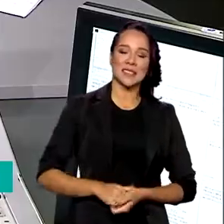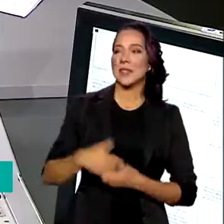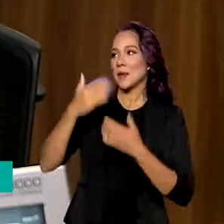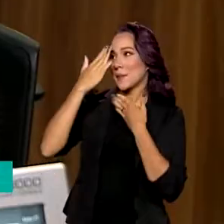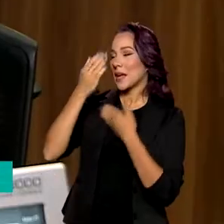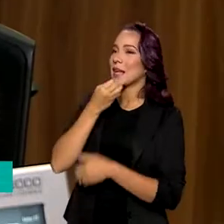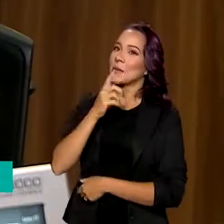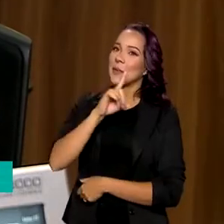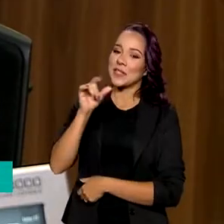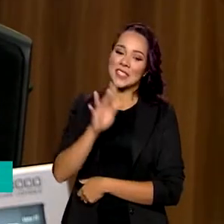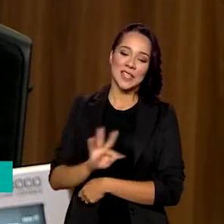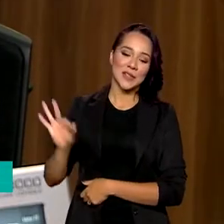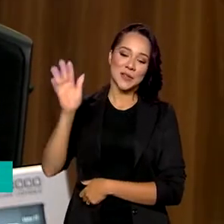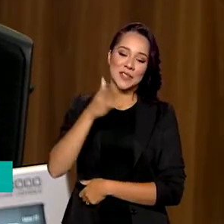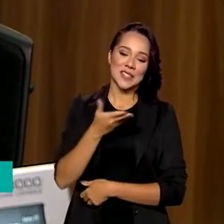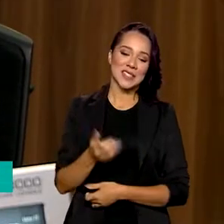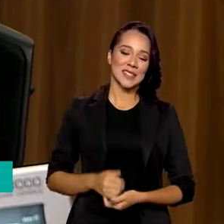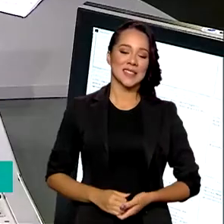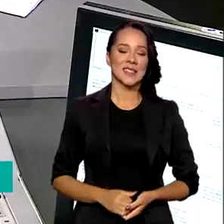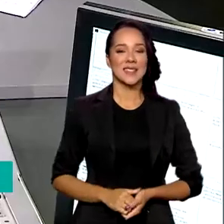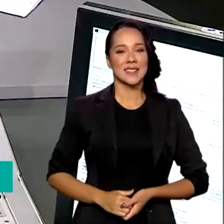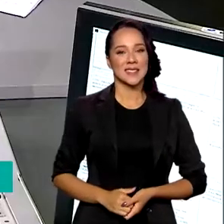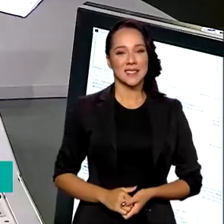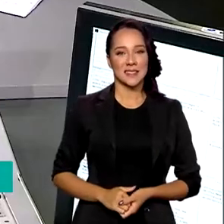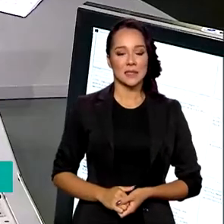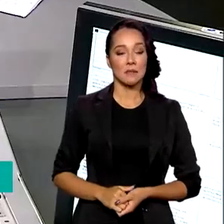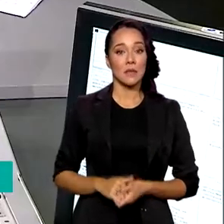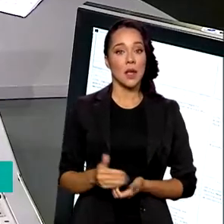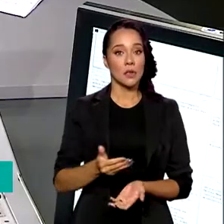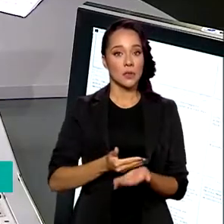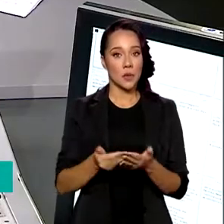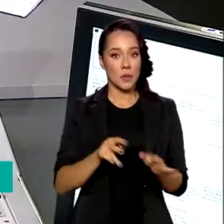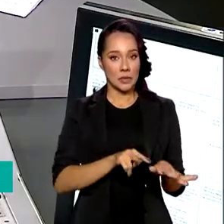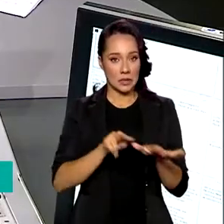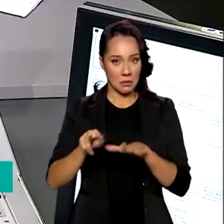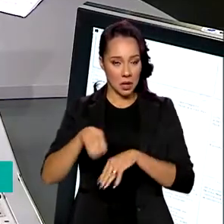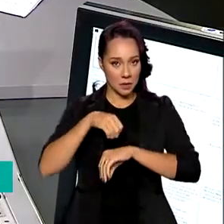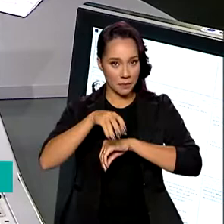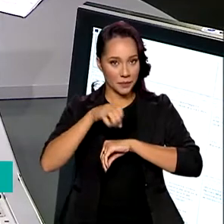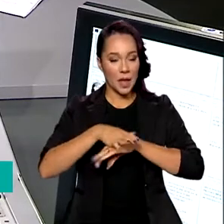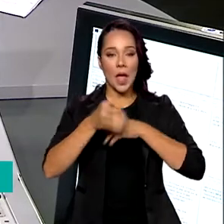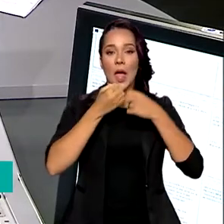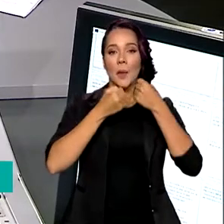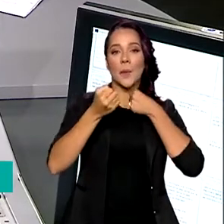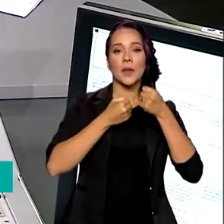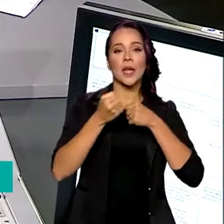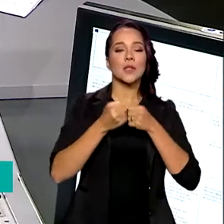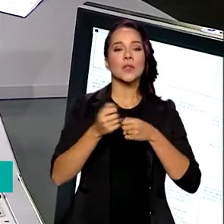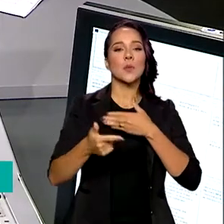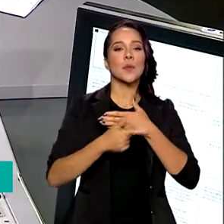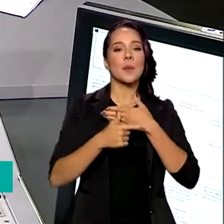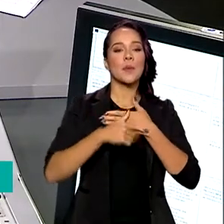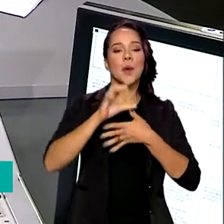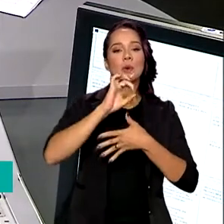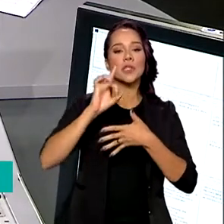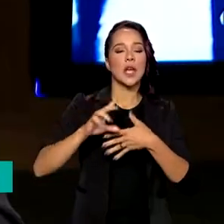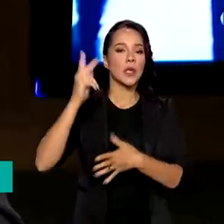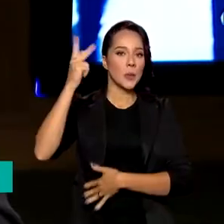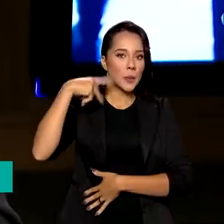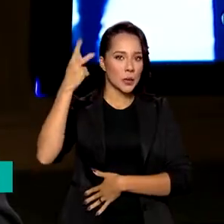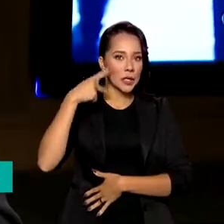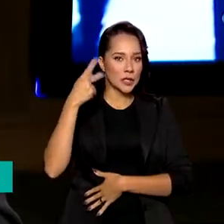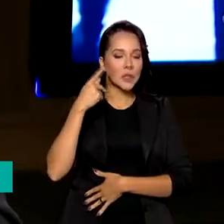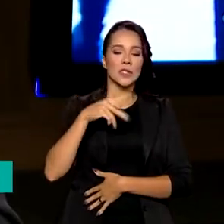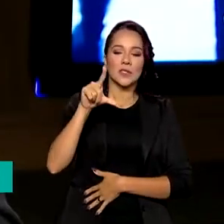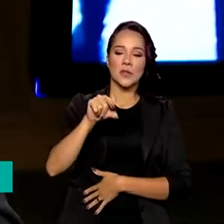obrigada E um bom dia bom dia tudo bom dia desde o início da semana estamos fazendo aqui a portagem sobre o papel de cada político que